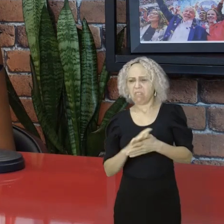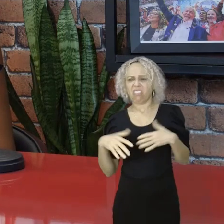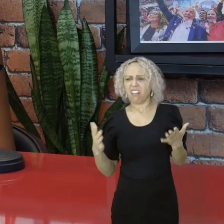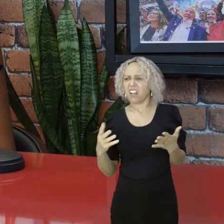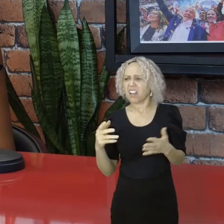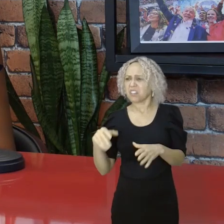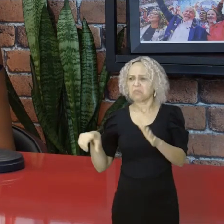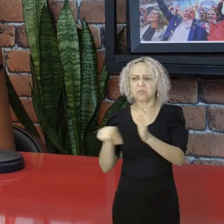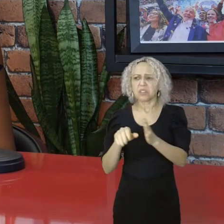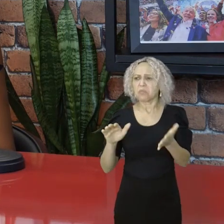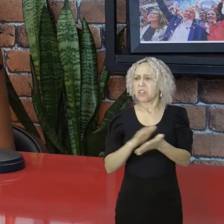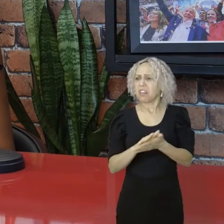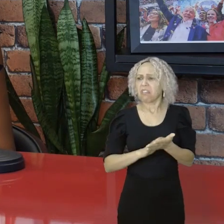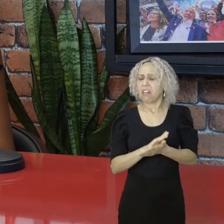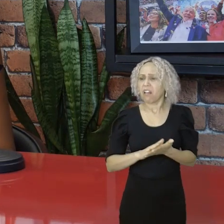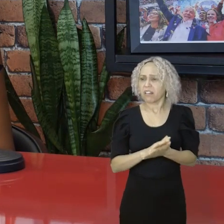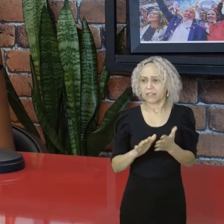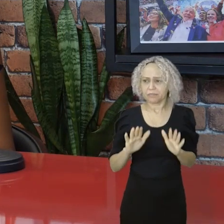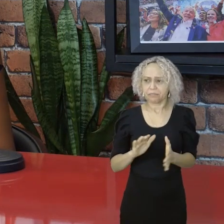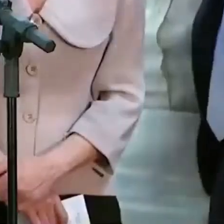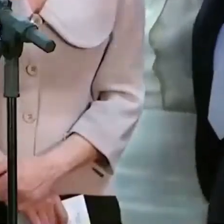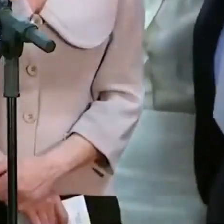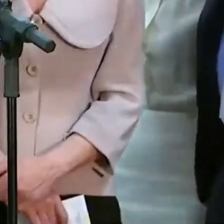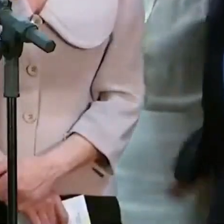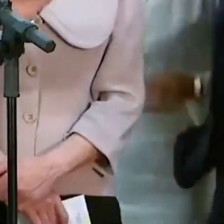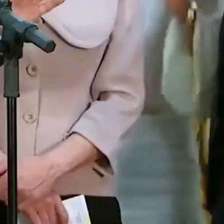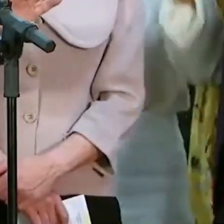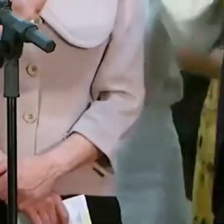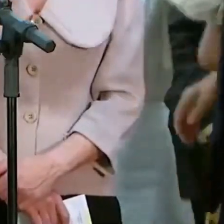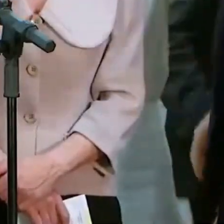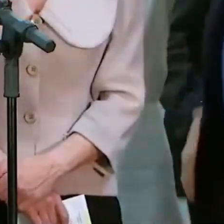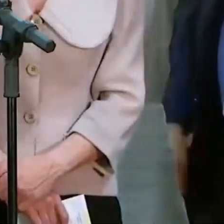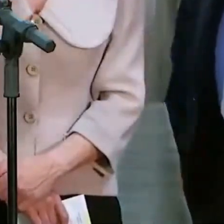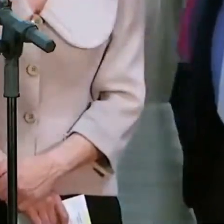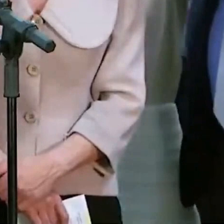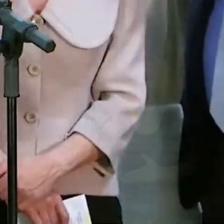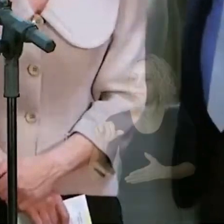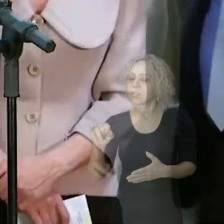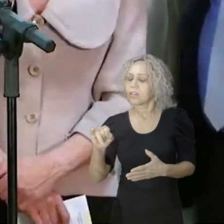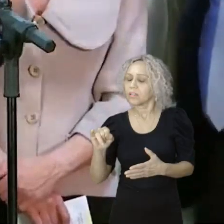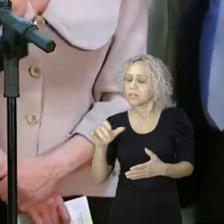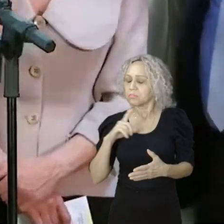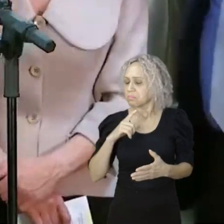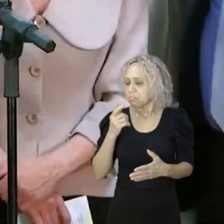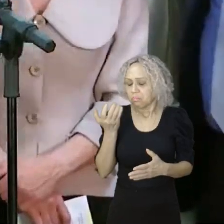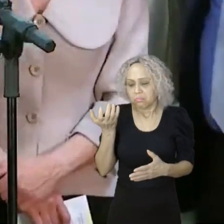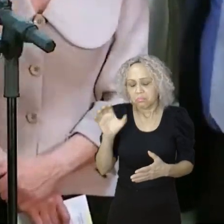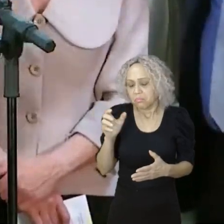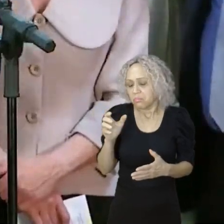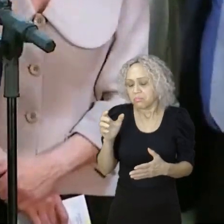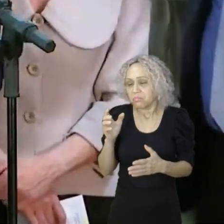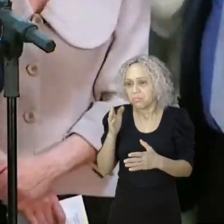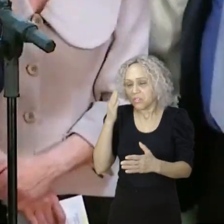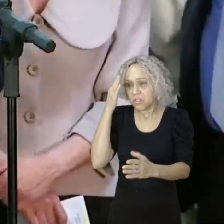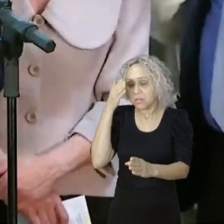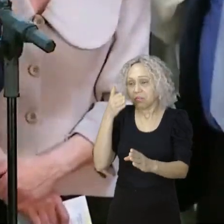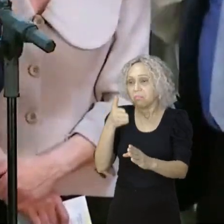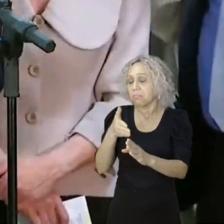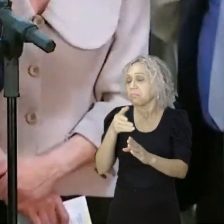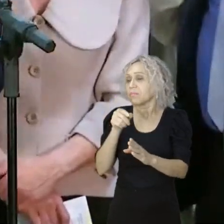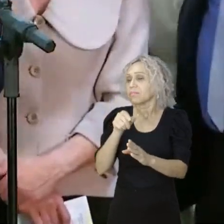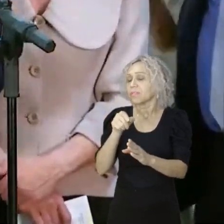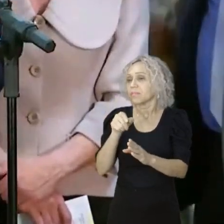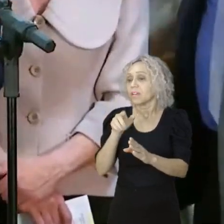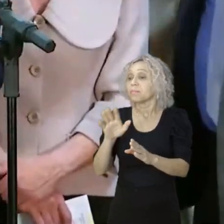crime algum praticado por movimentos sociais. Uma CPI que não tinha fato determinado e que foi criado justamente